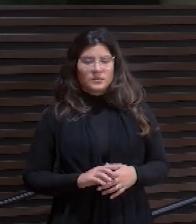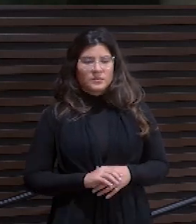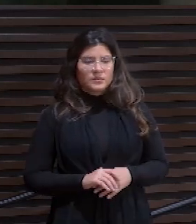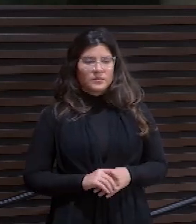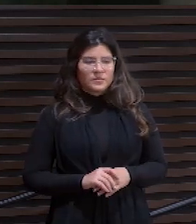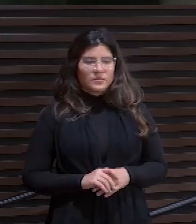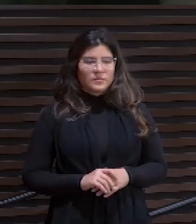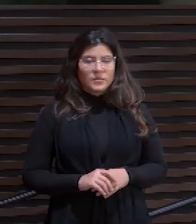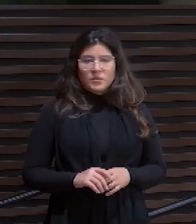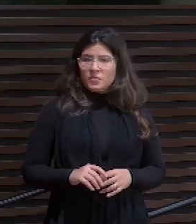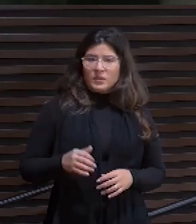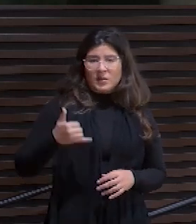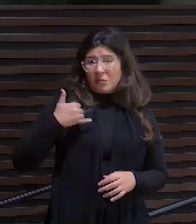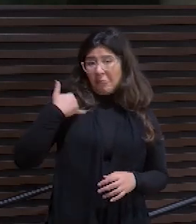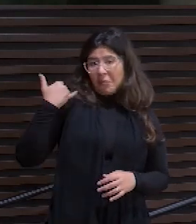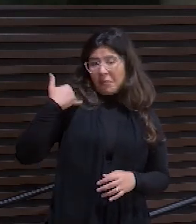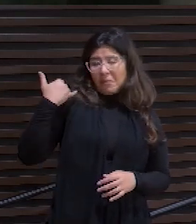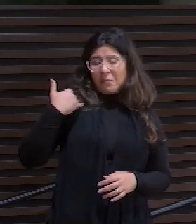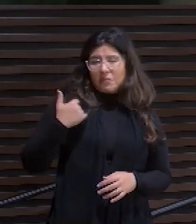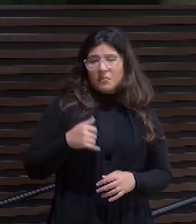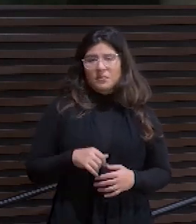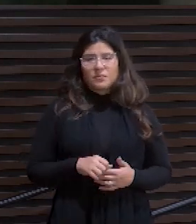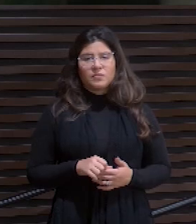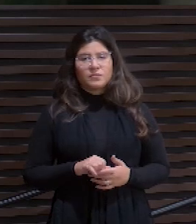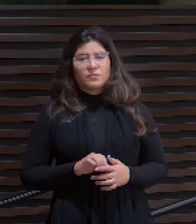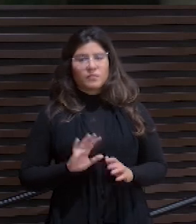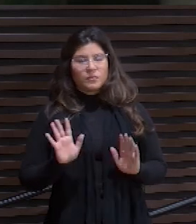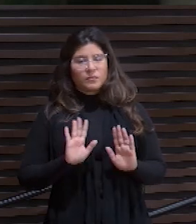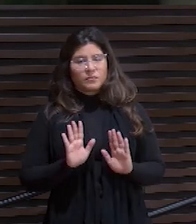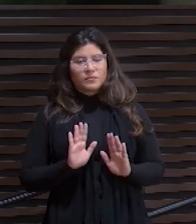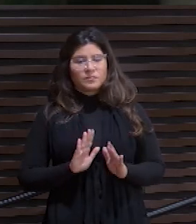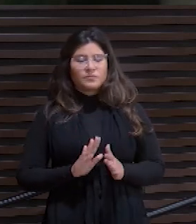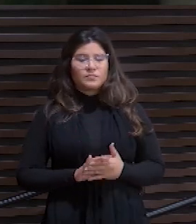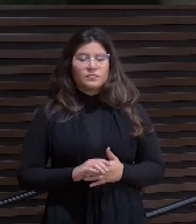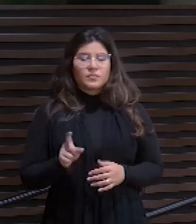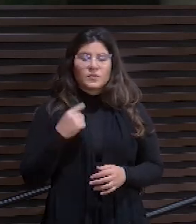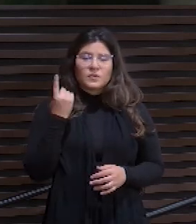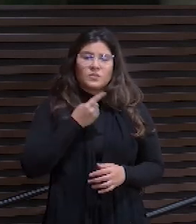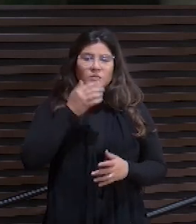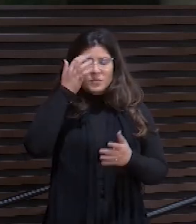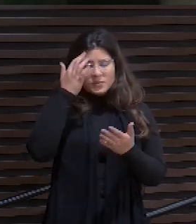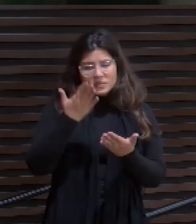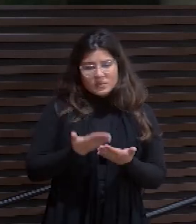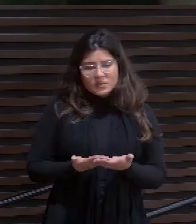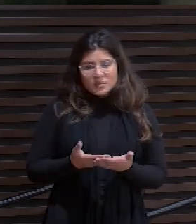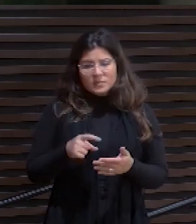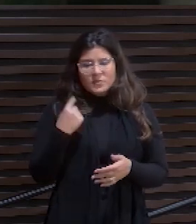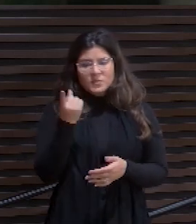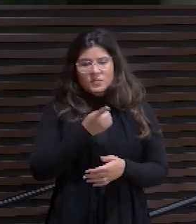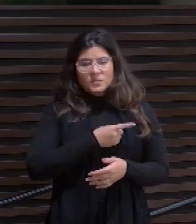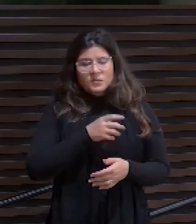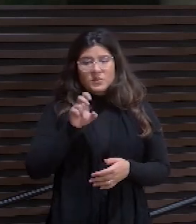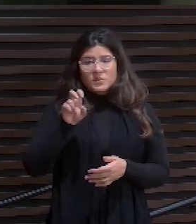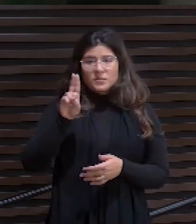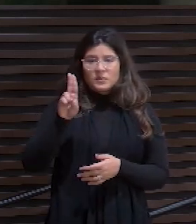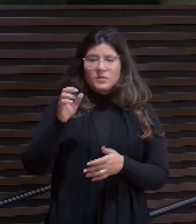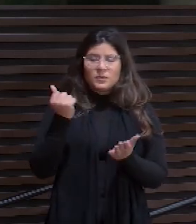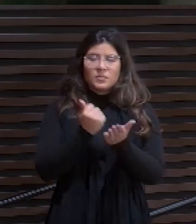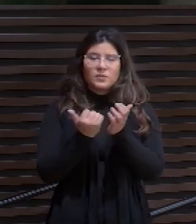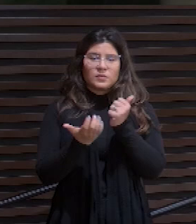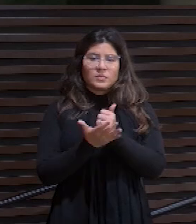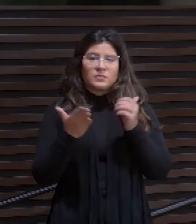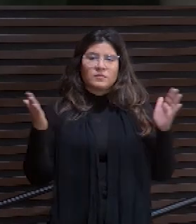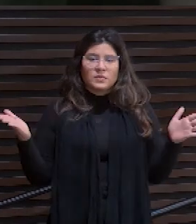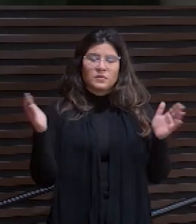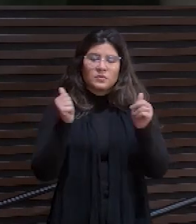para orgulho, para hipocrisia, para vanglória. Nós cremos, meus amados, que o nosso ego foi crucificado juntamente com